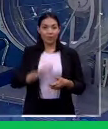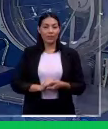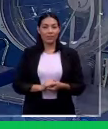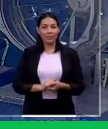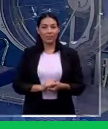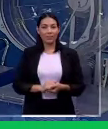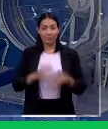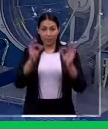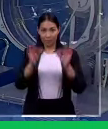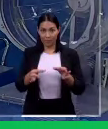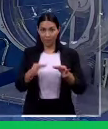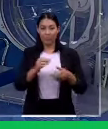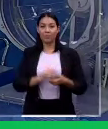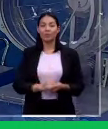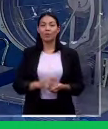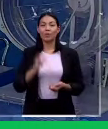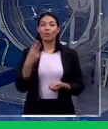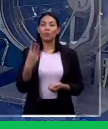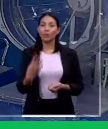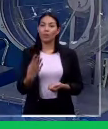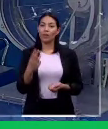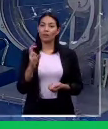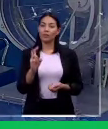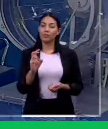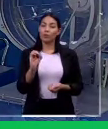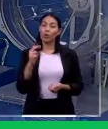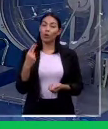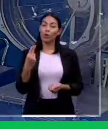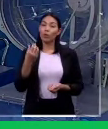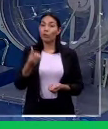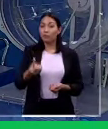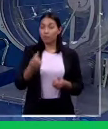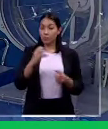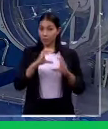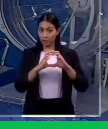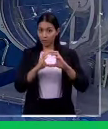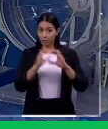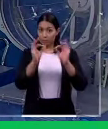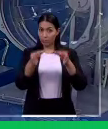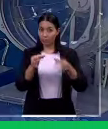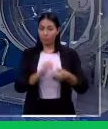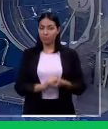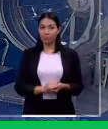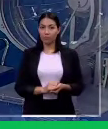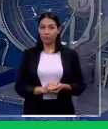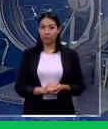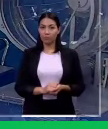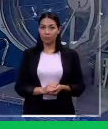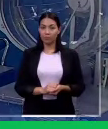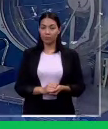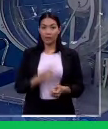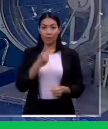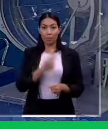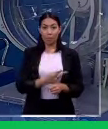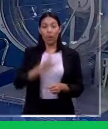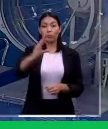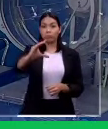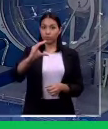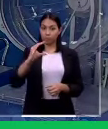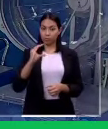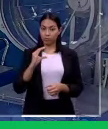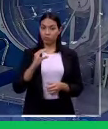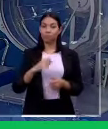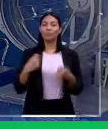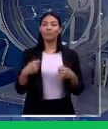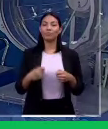ganha prêmio se acertar 4, 5 ou 6 números. Para levar o prêmio principal desta noite, você precisa acertar os 6